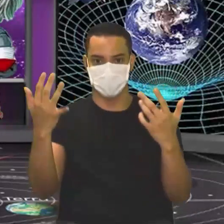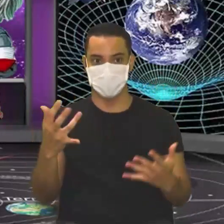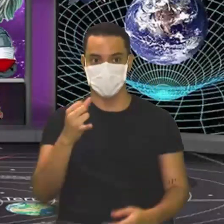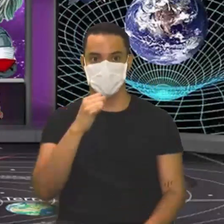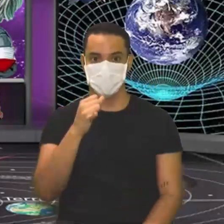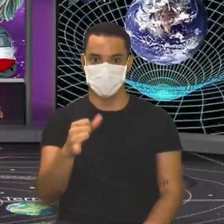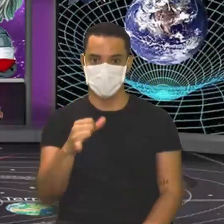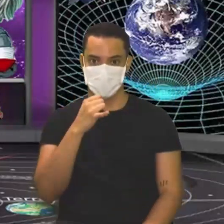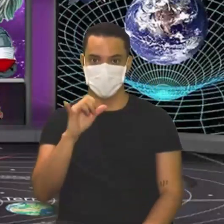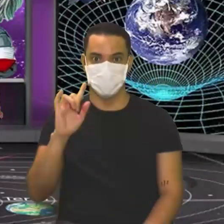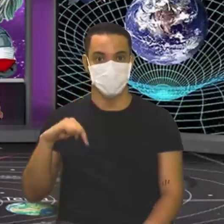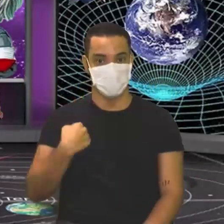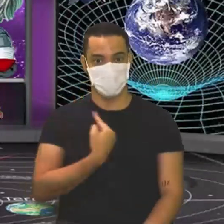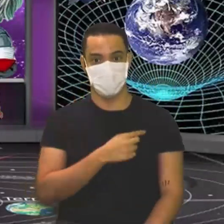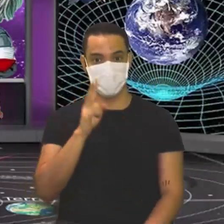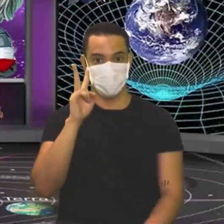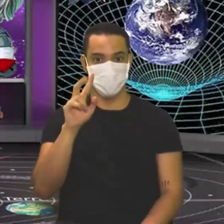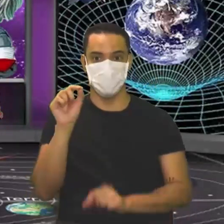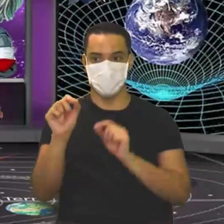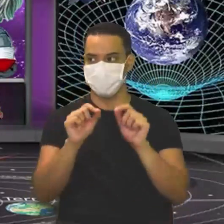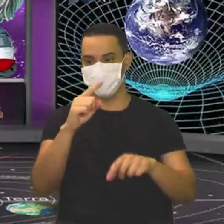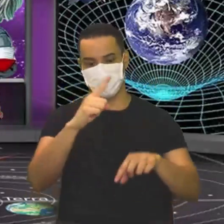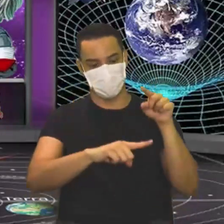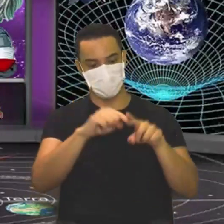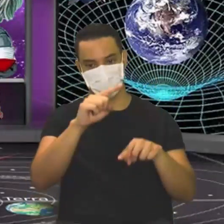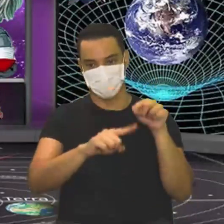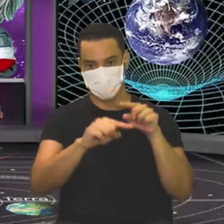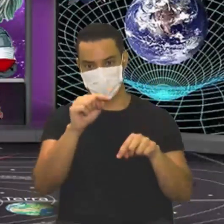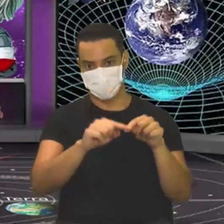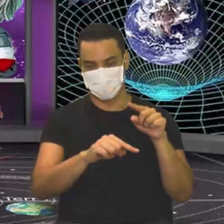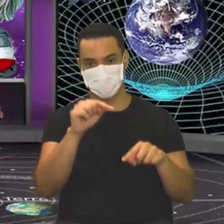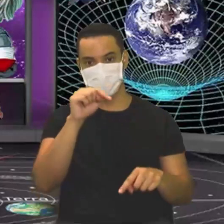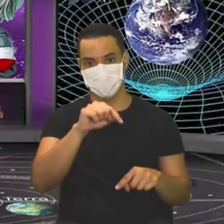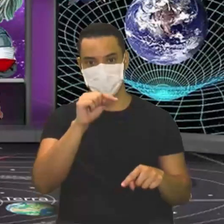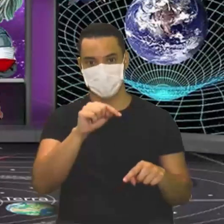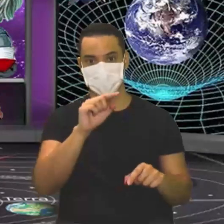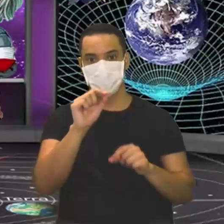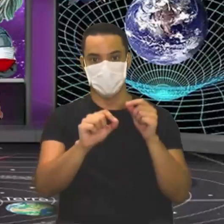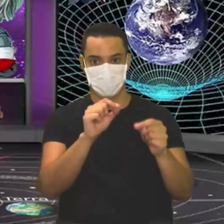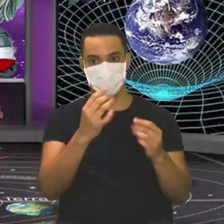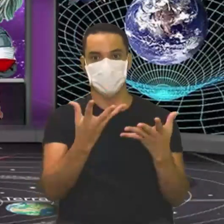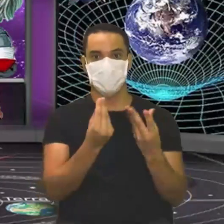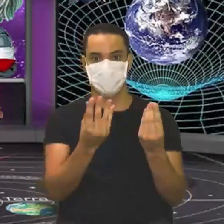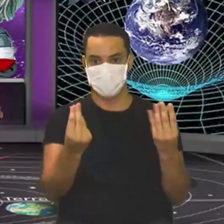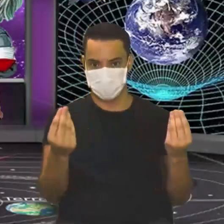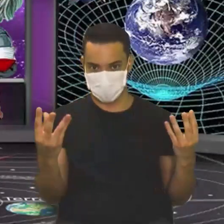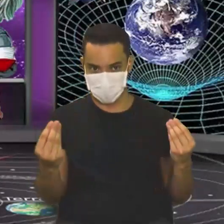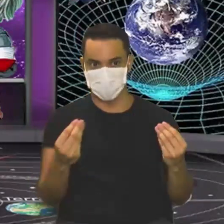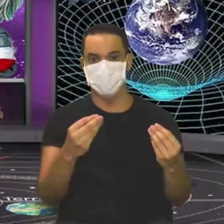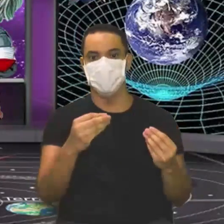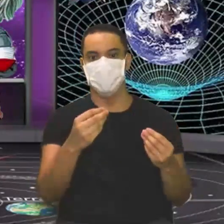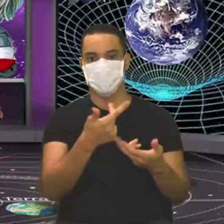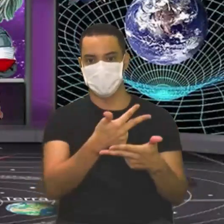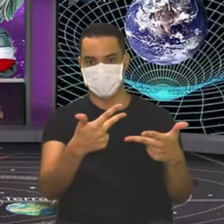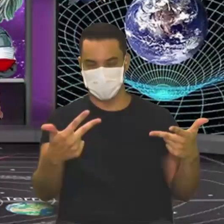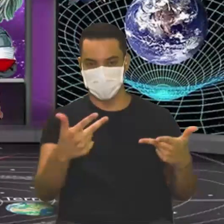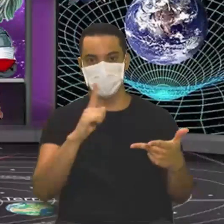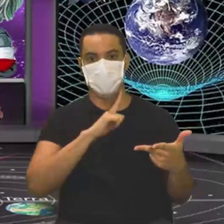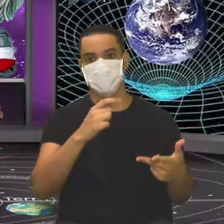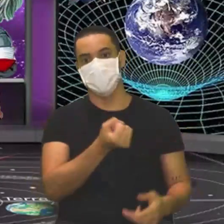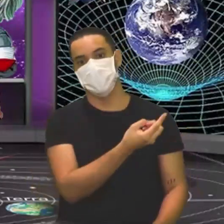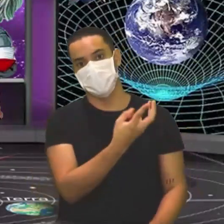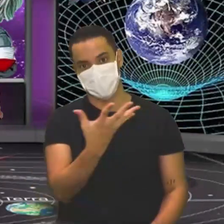elétrica? Nós vimos que um corpo, que ele está eletricamente carregado, ele tem uma certa quantidade